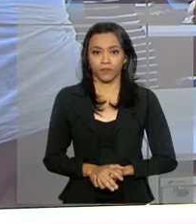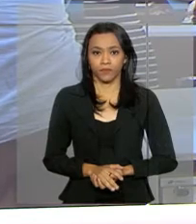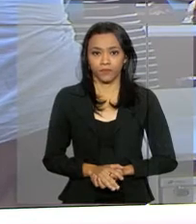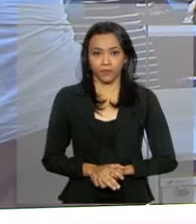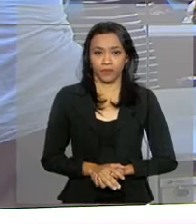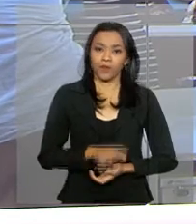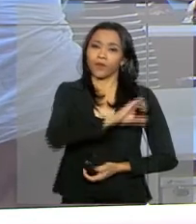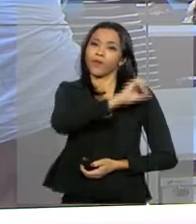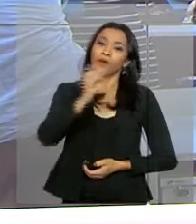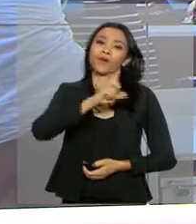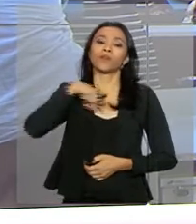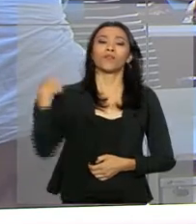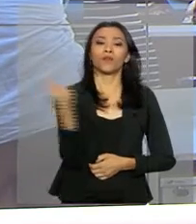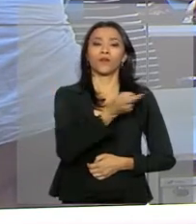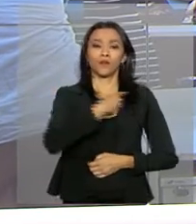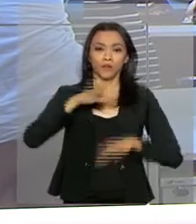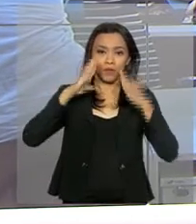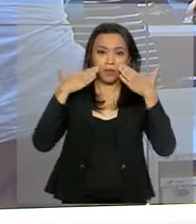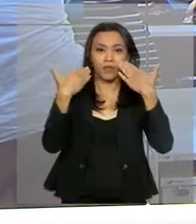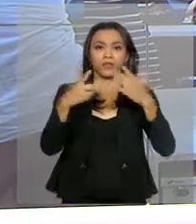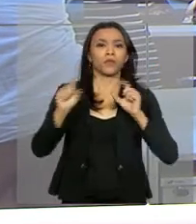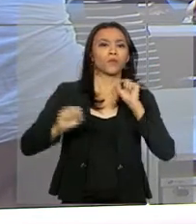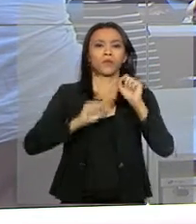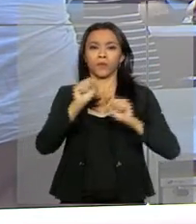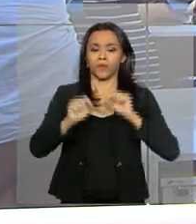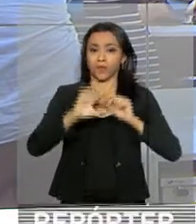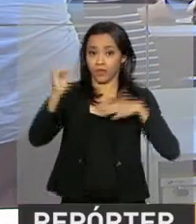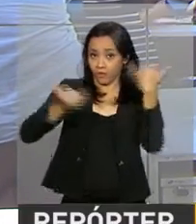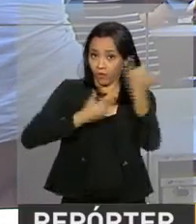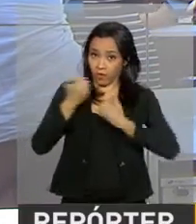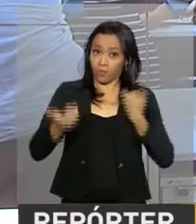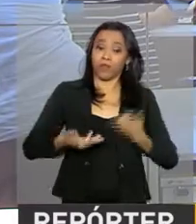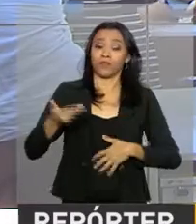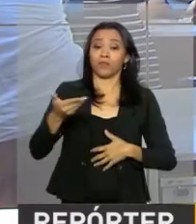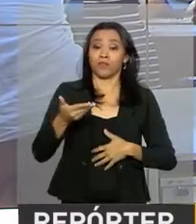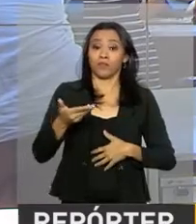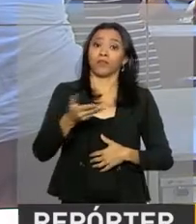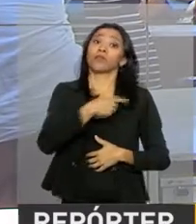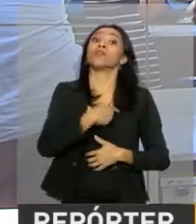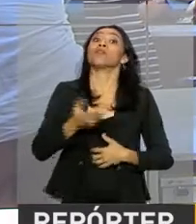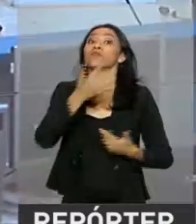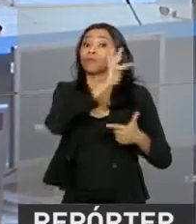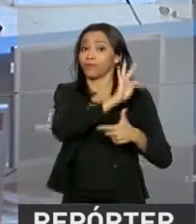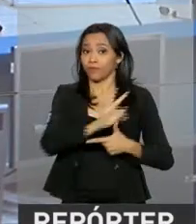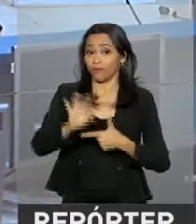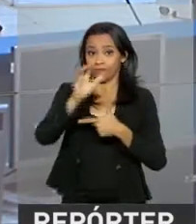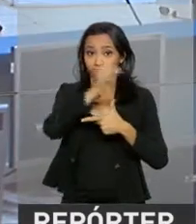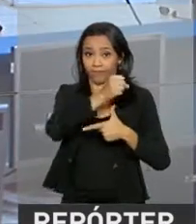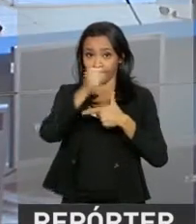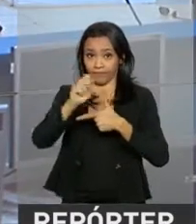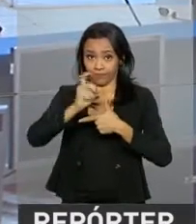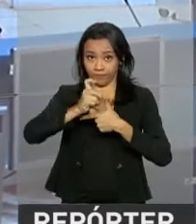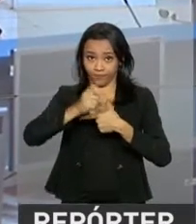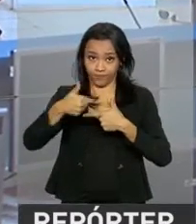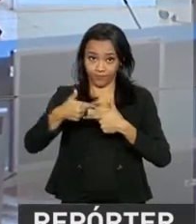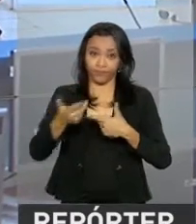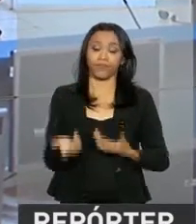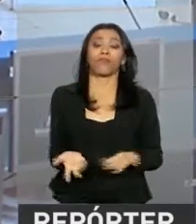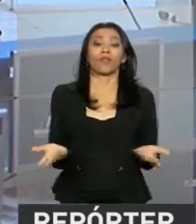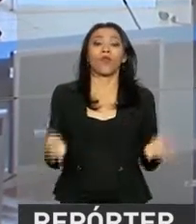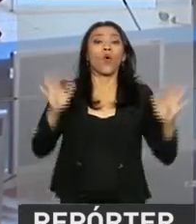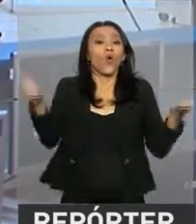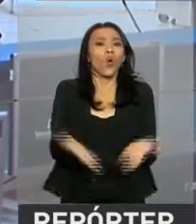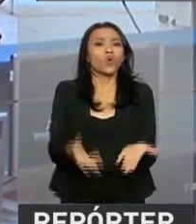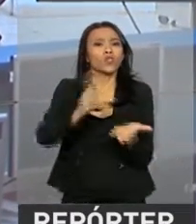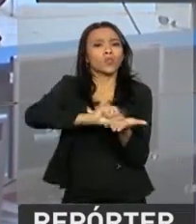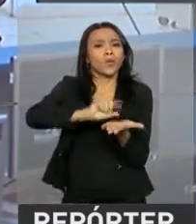lá estamos de volta com harry potter nbr e as notícias do executivo federal e artigo publicado hoje